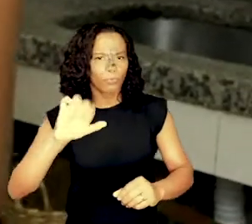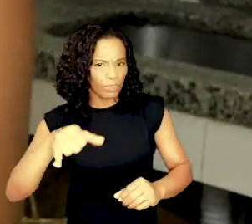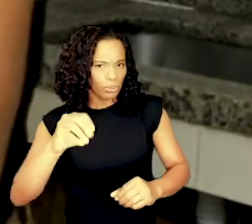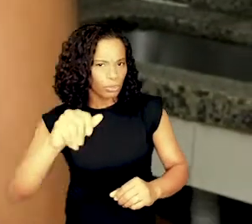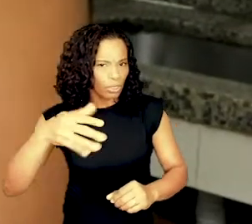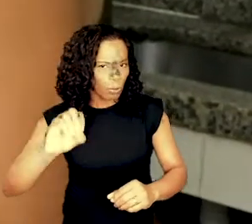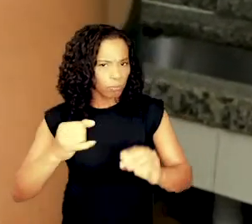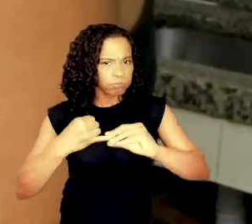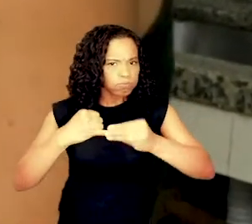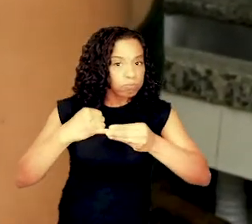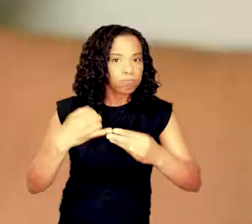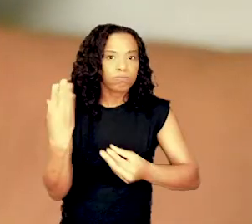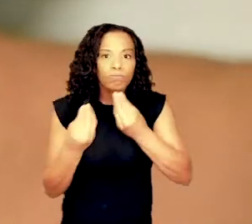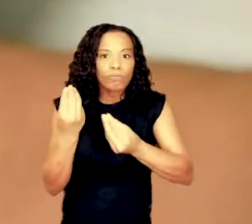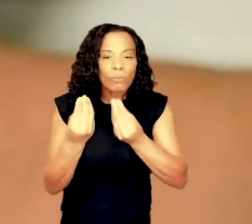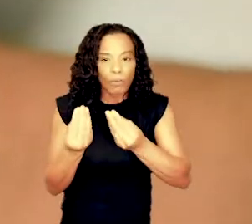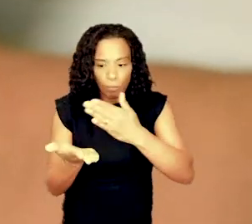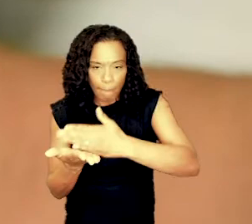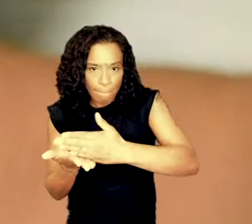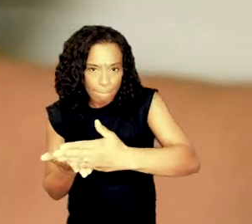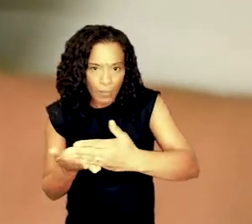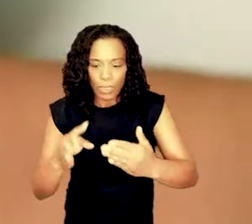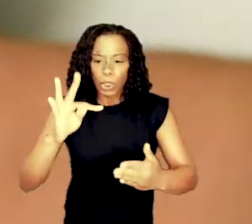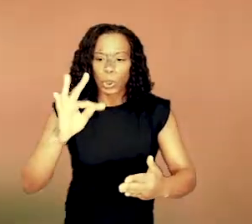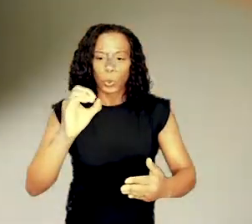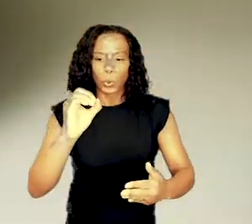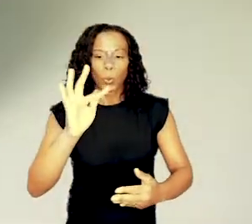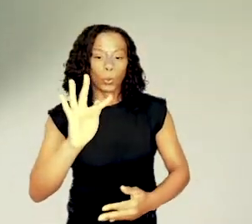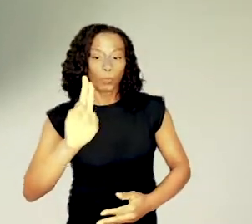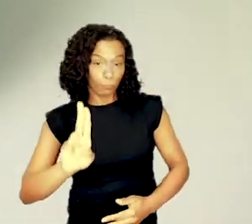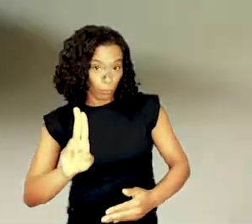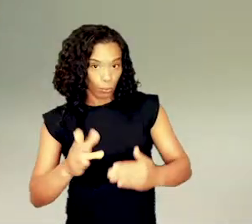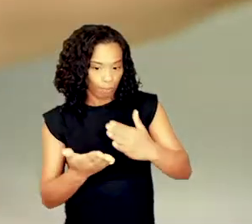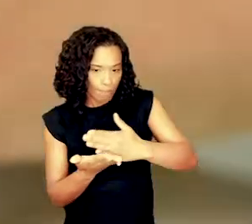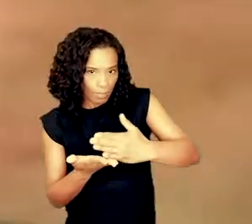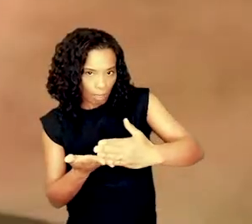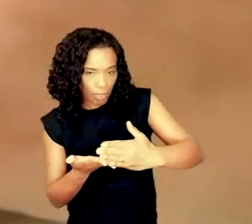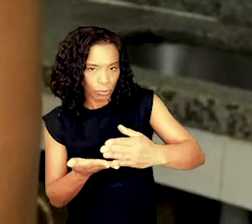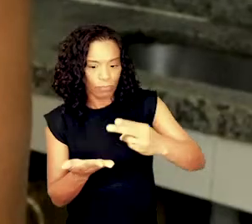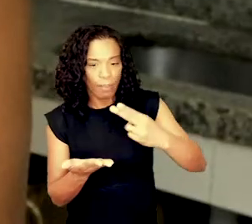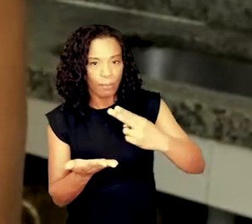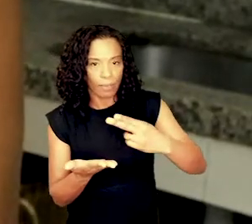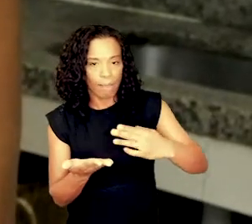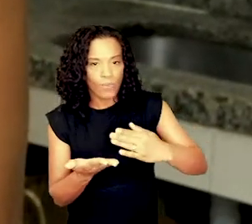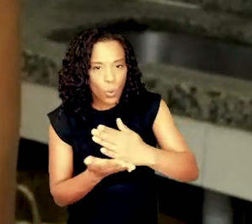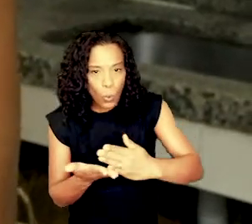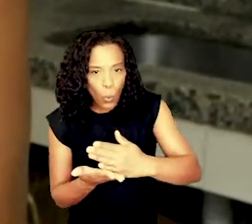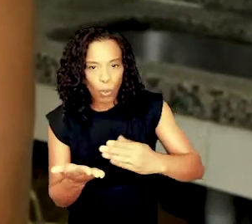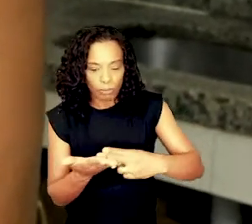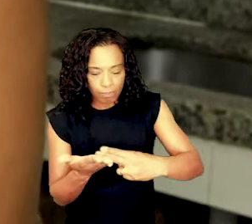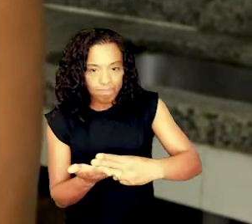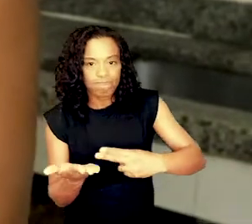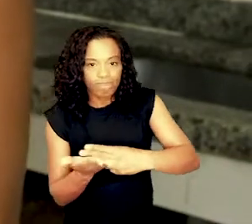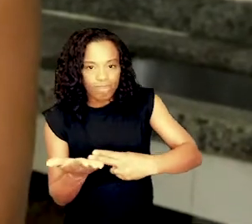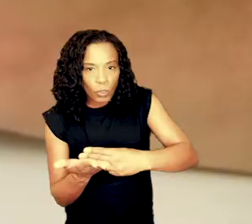um negócio? Então eu vou partir aqui, ó, um pouco mais da metade, deixa quieto. E esse aqui, a gente pode